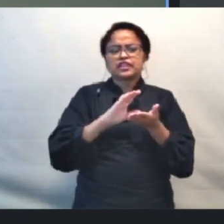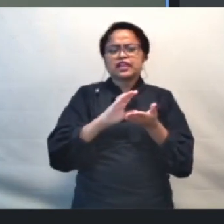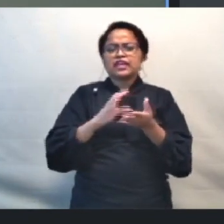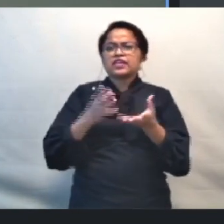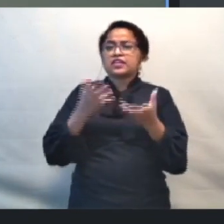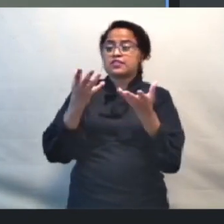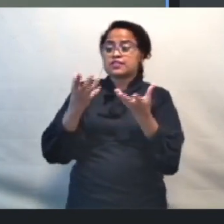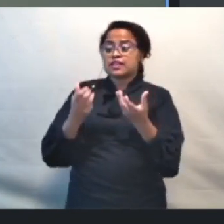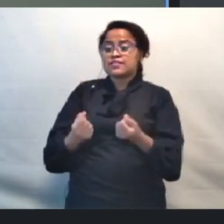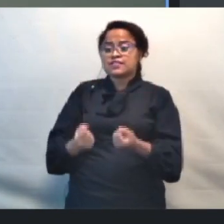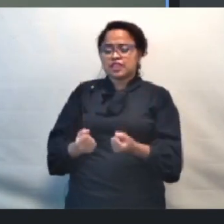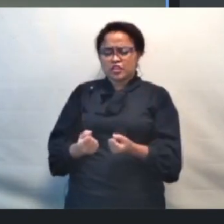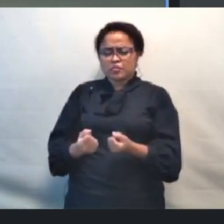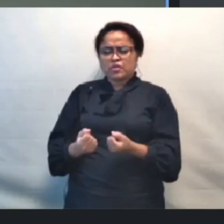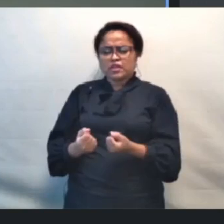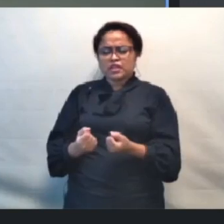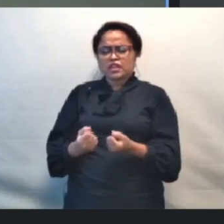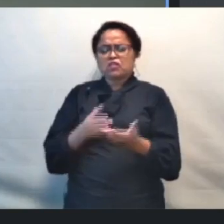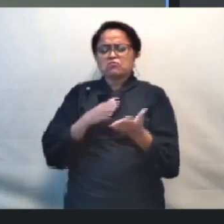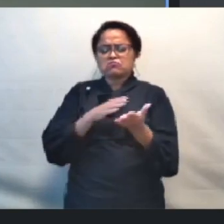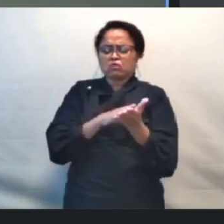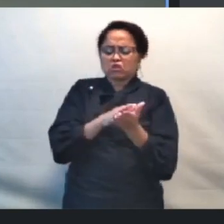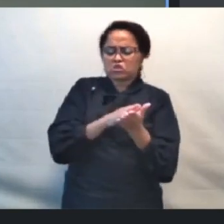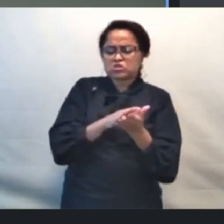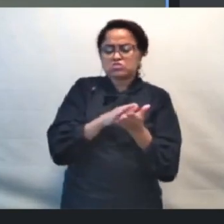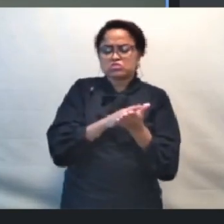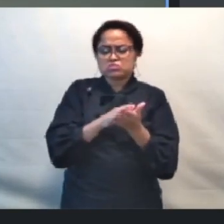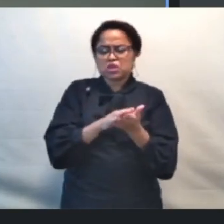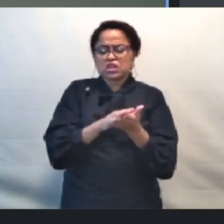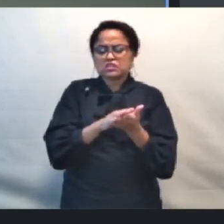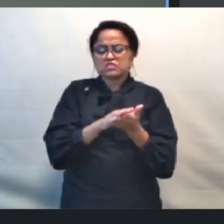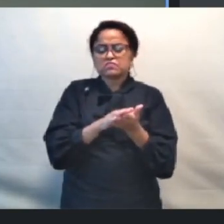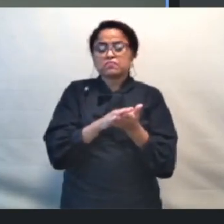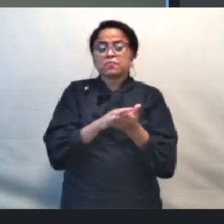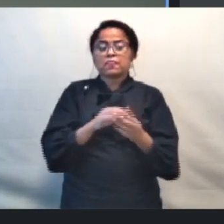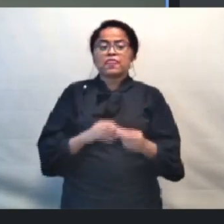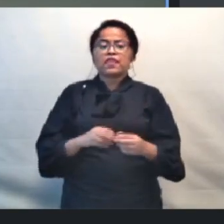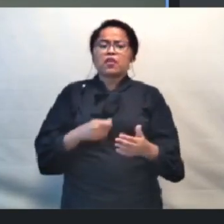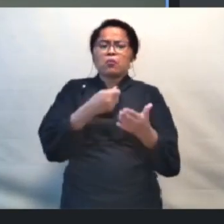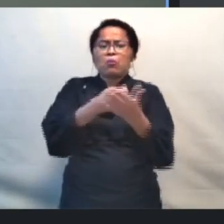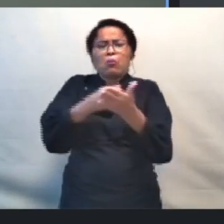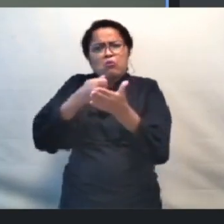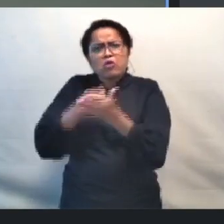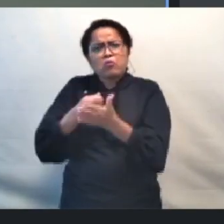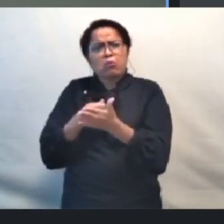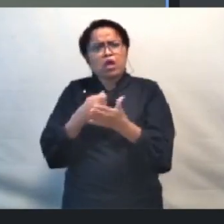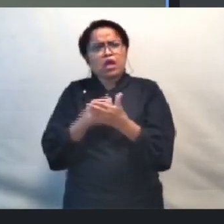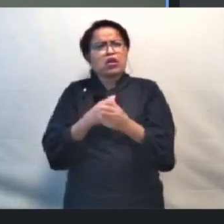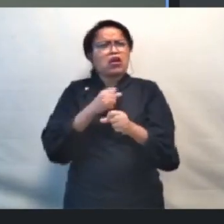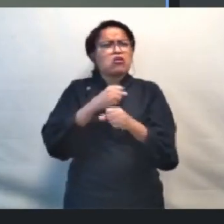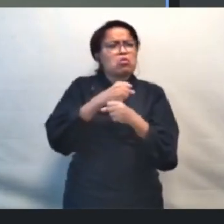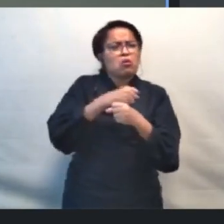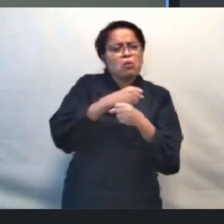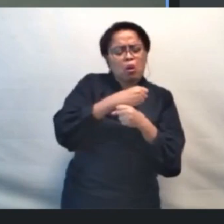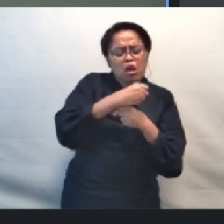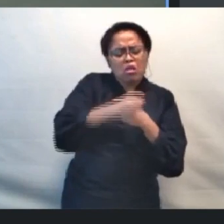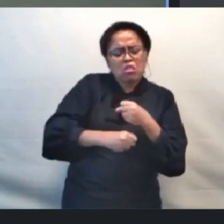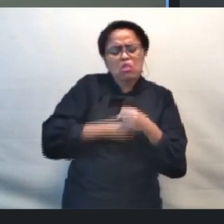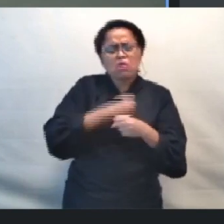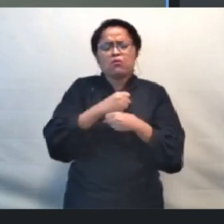receberam frente às despesas, né, a todos os pagamentos que foram realizados ao longo do ano. Então, nós tivemos uma sobra de recursos